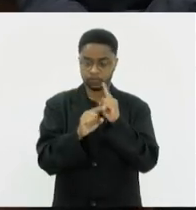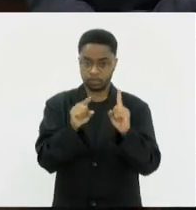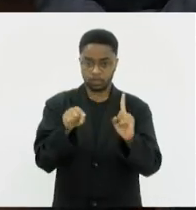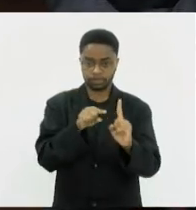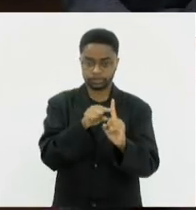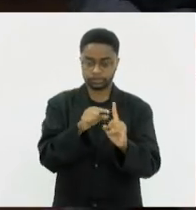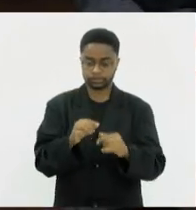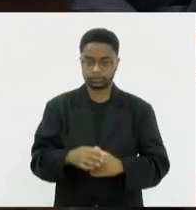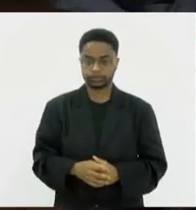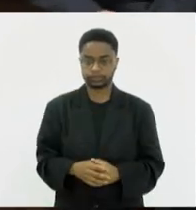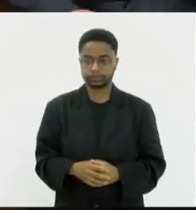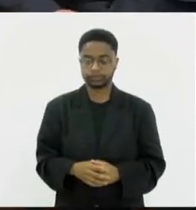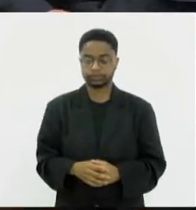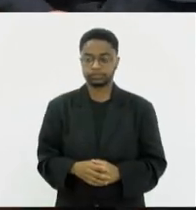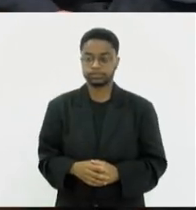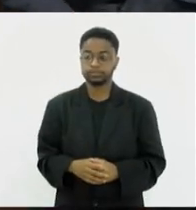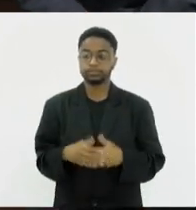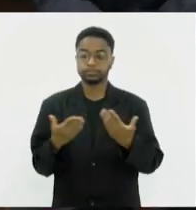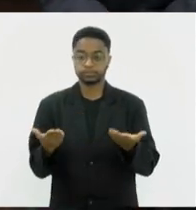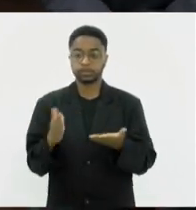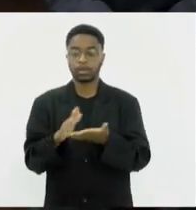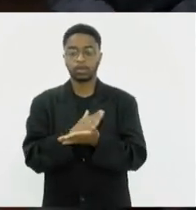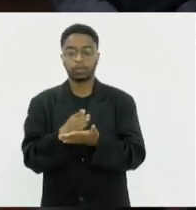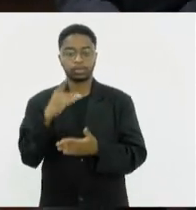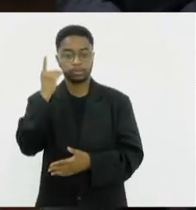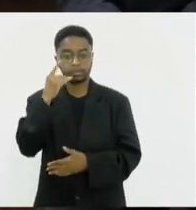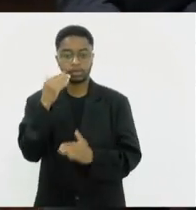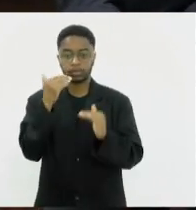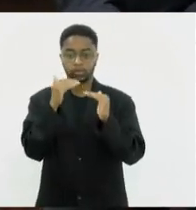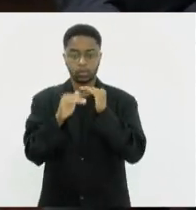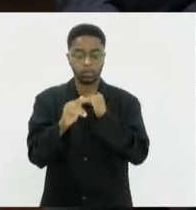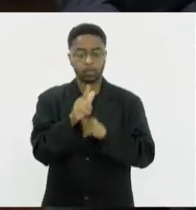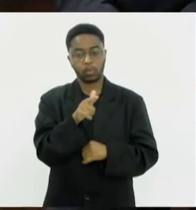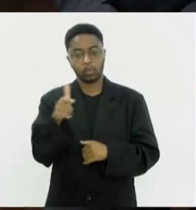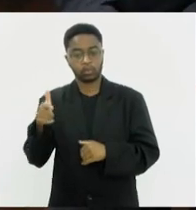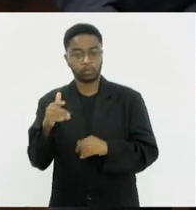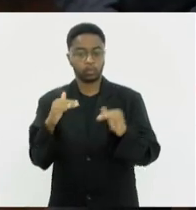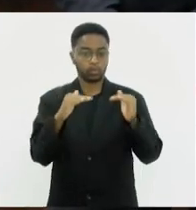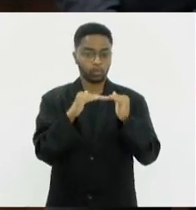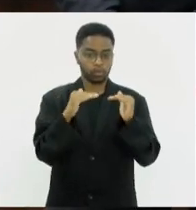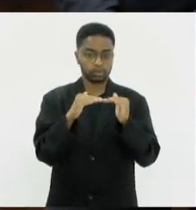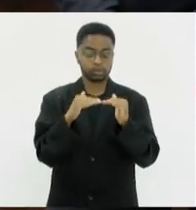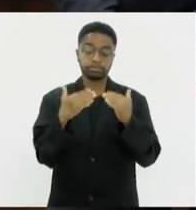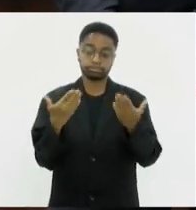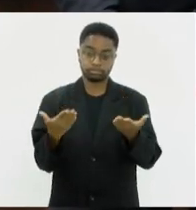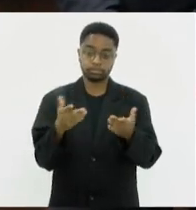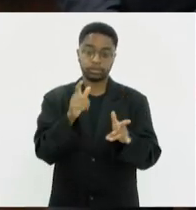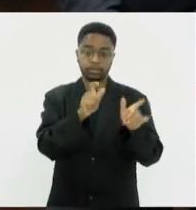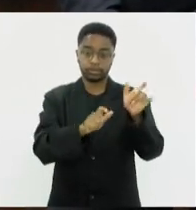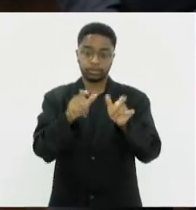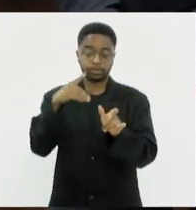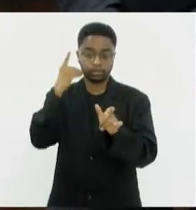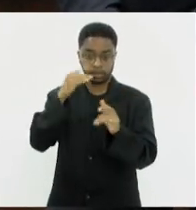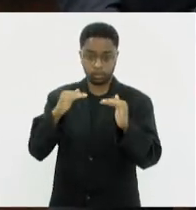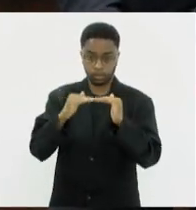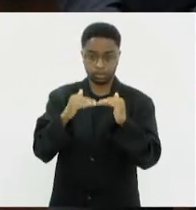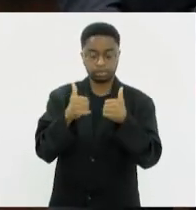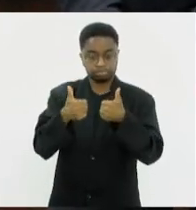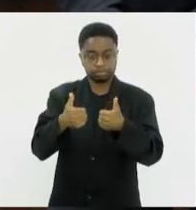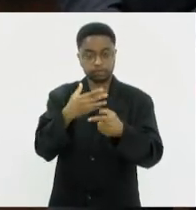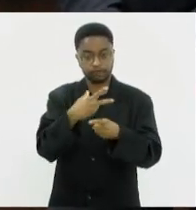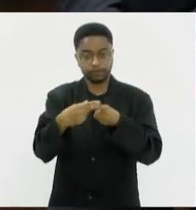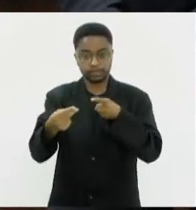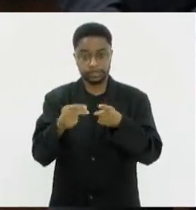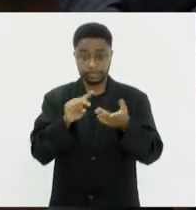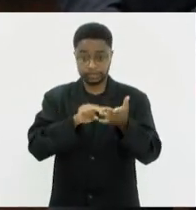aí, alguns deputados não concordaram, outros concordaram, enfim, os que concordaram venceram. Não